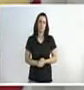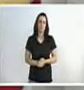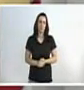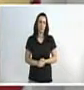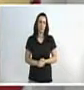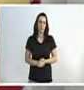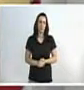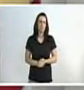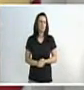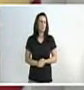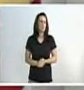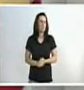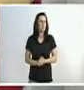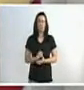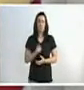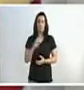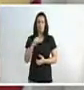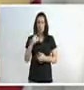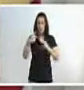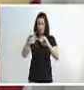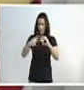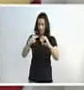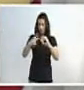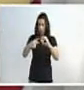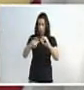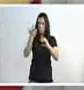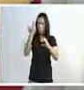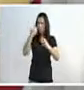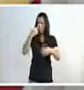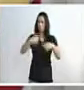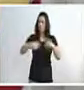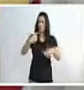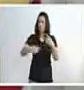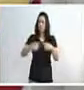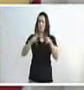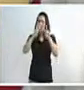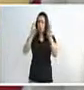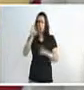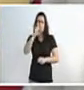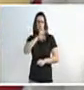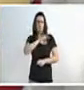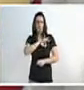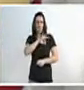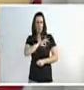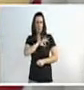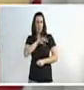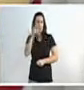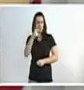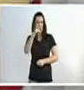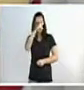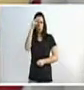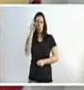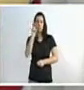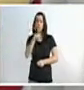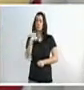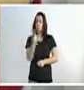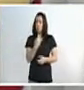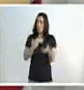salário do vice-prefeito que nós debatemos aqui nessa casa, profundamente aqui nessa casa,